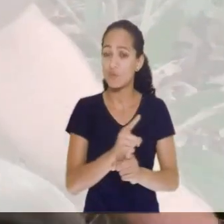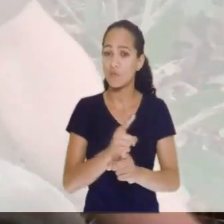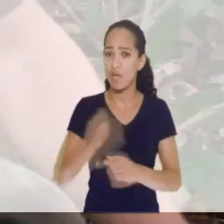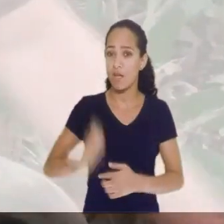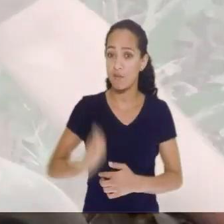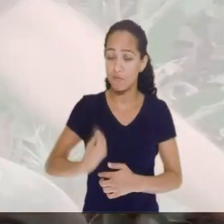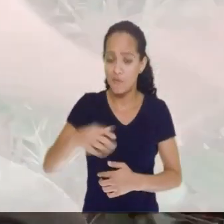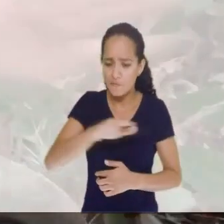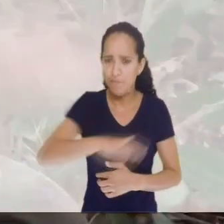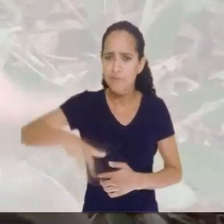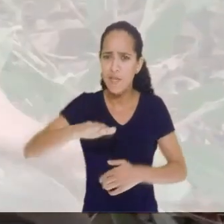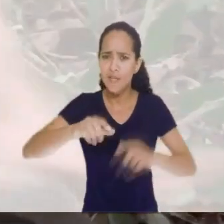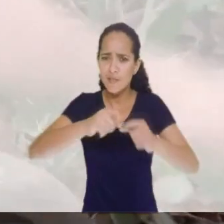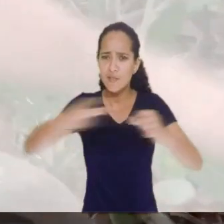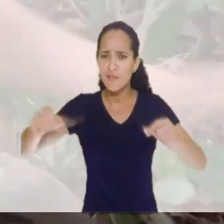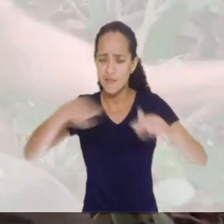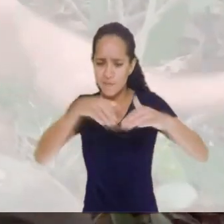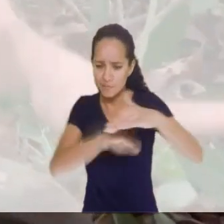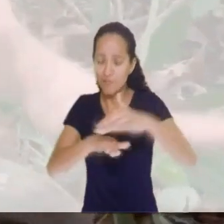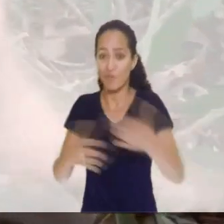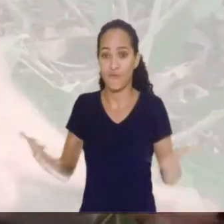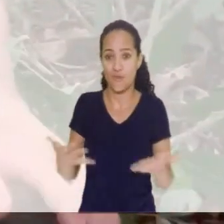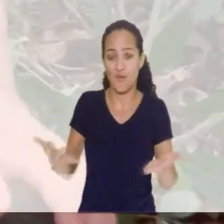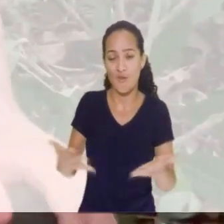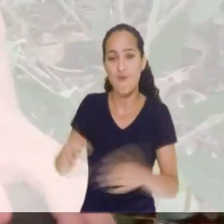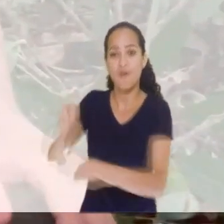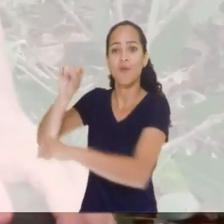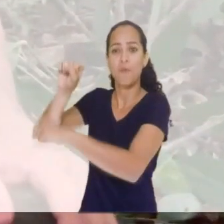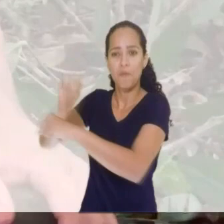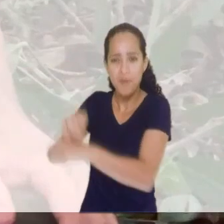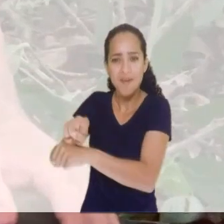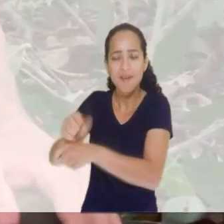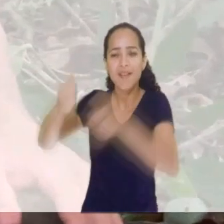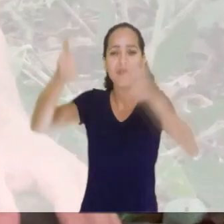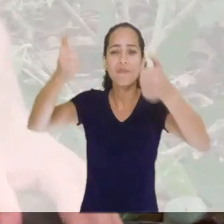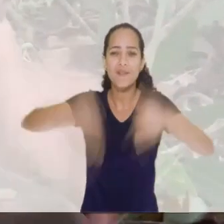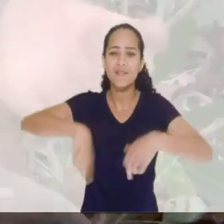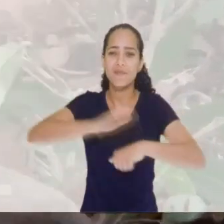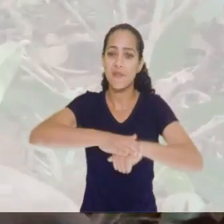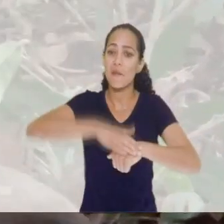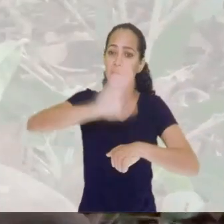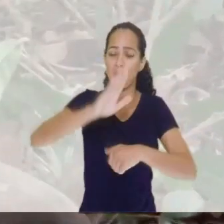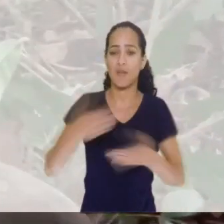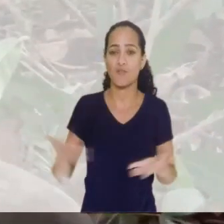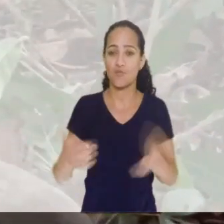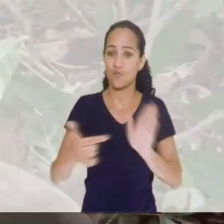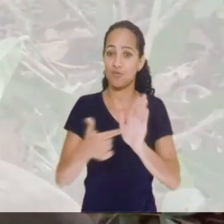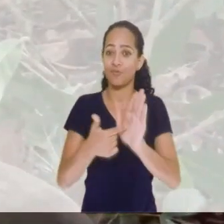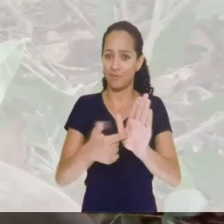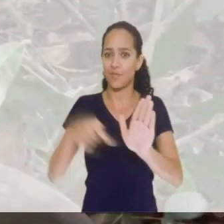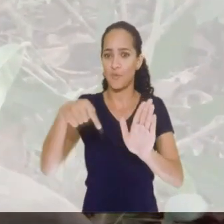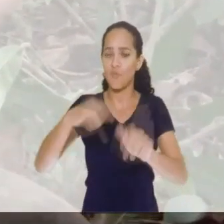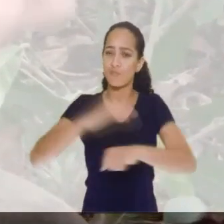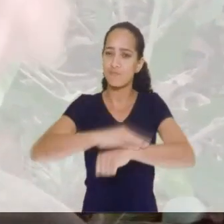aqui, essa serrapilheira. Estou aqui agachadinho porque eu estava procurando ele agora e parei para falar para vocês dele, porque nós temos aqui um